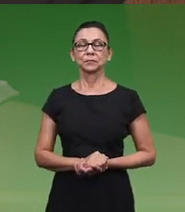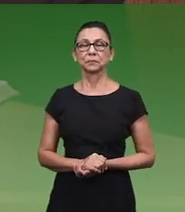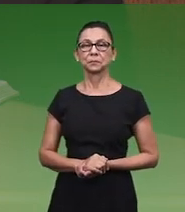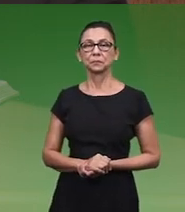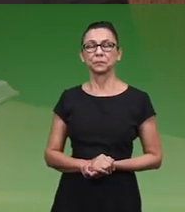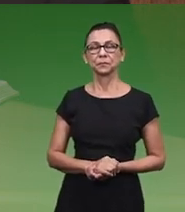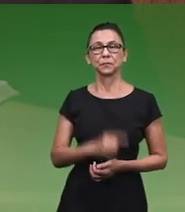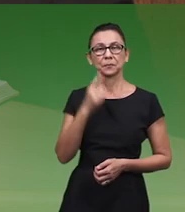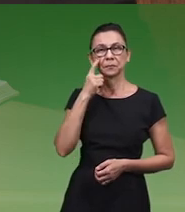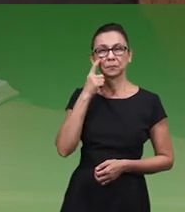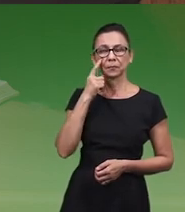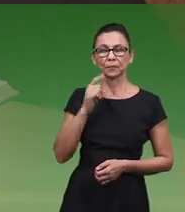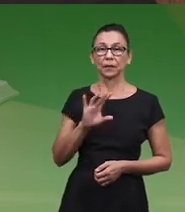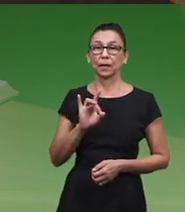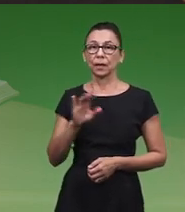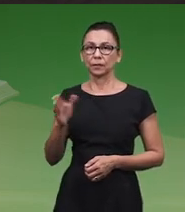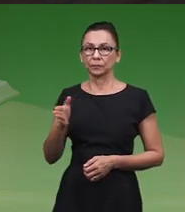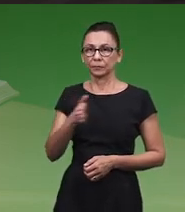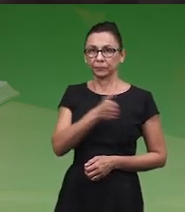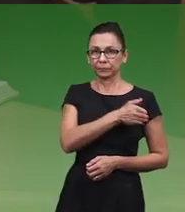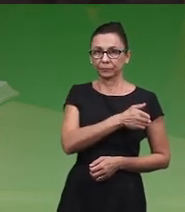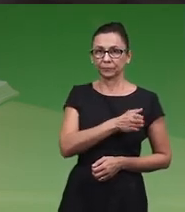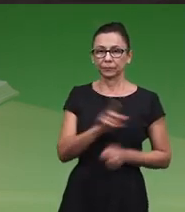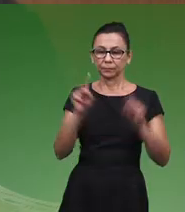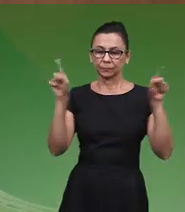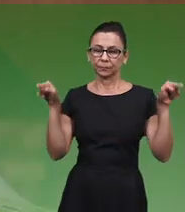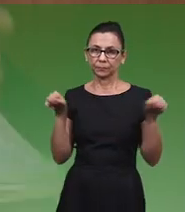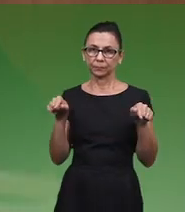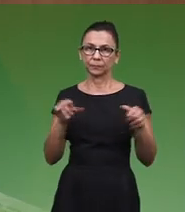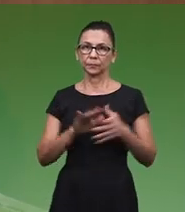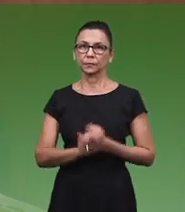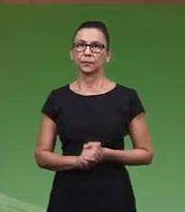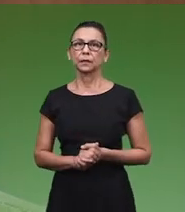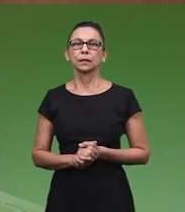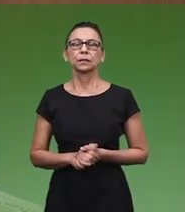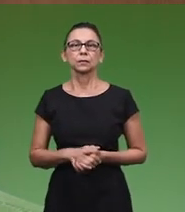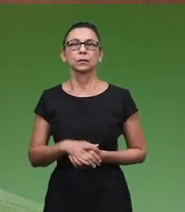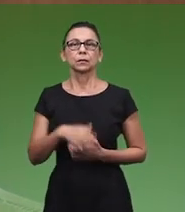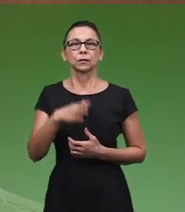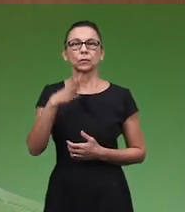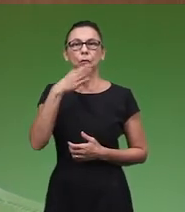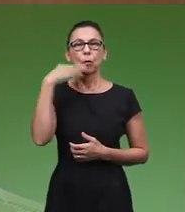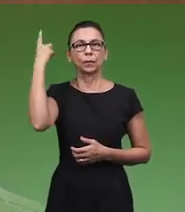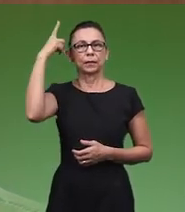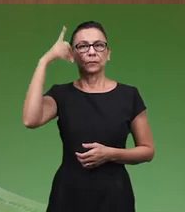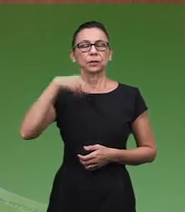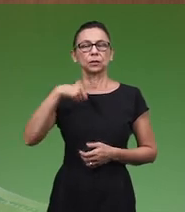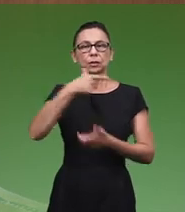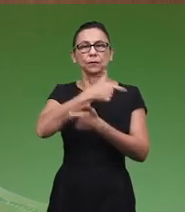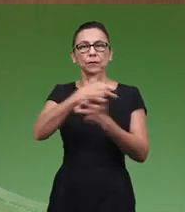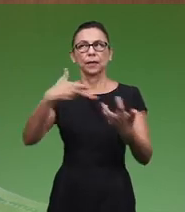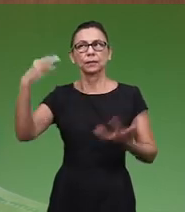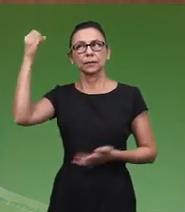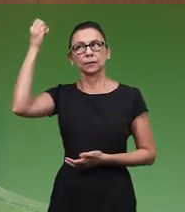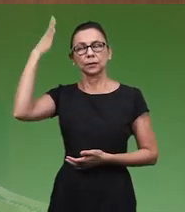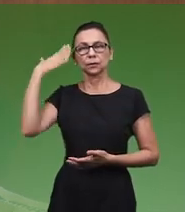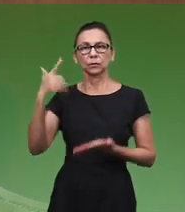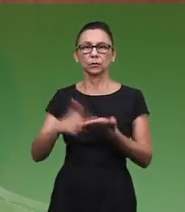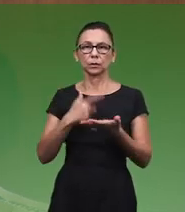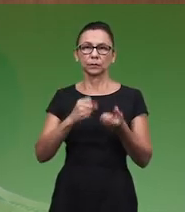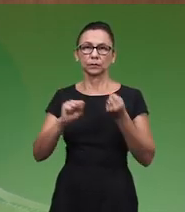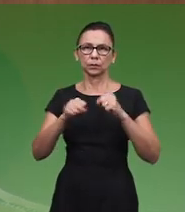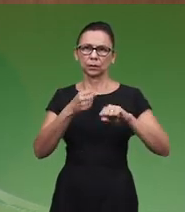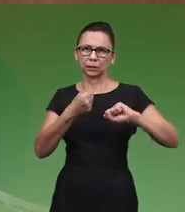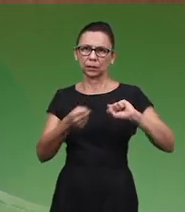que foi isso. Só lembrando que Davi era um homem de muitas revelações. Se você pegar os Salmos, você vai ver